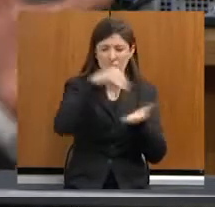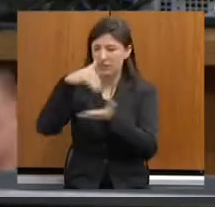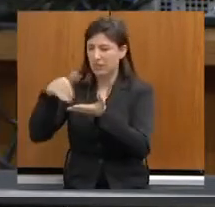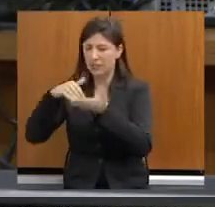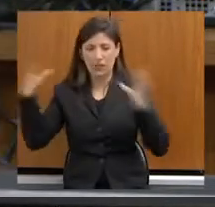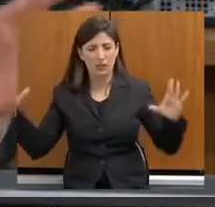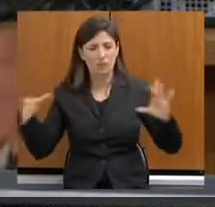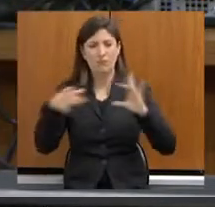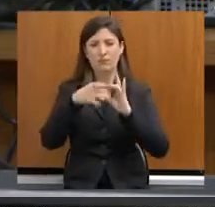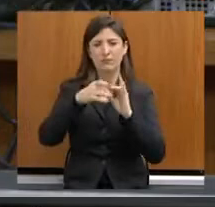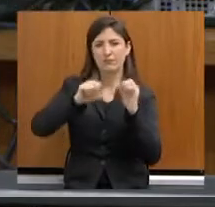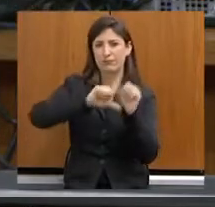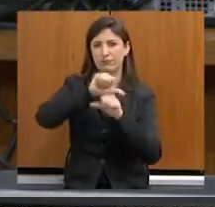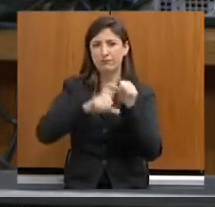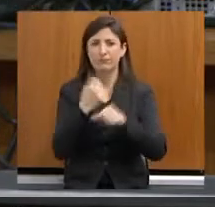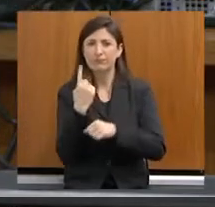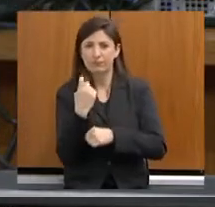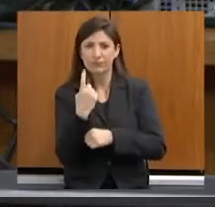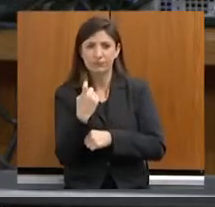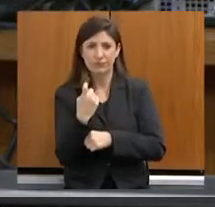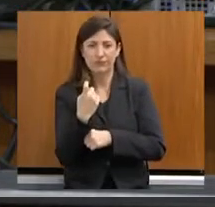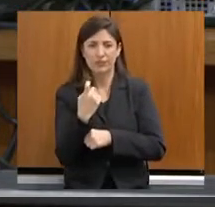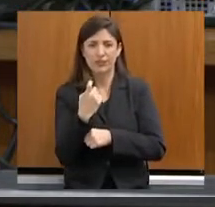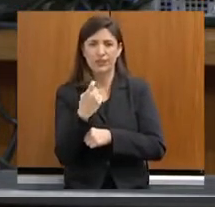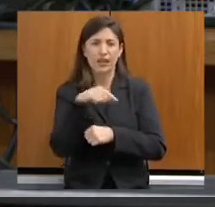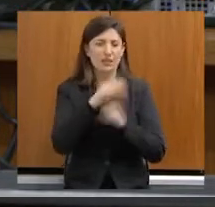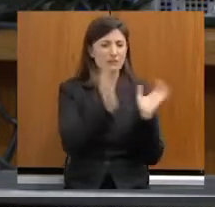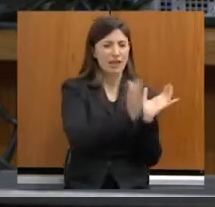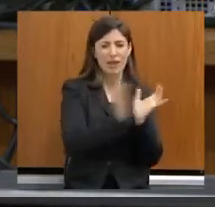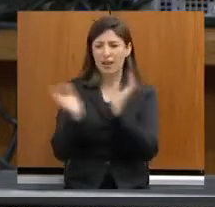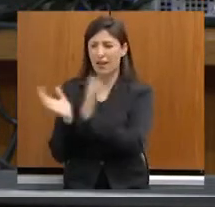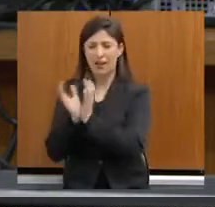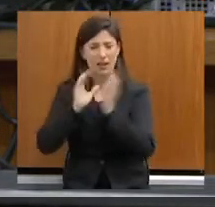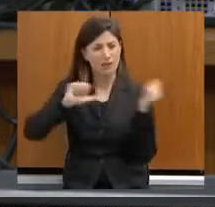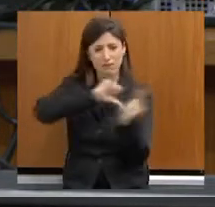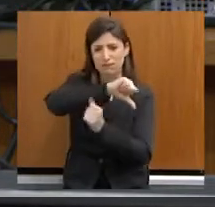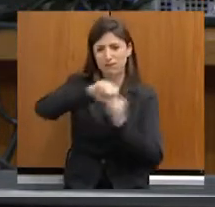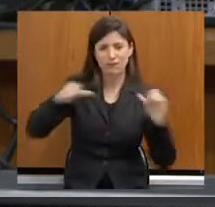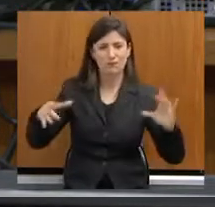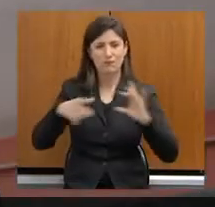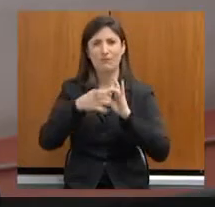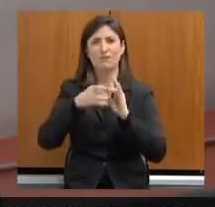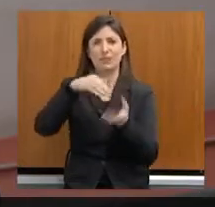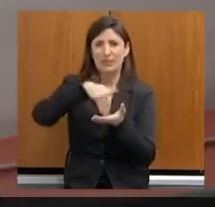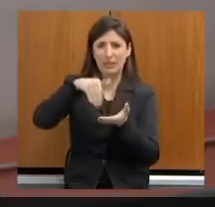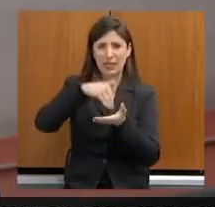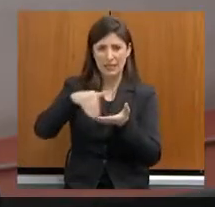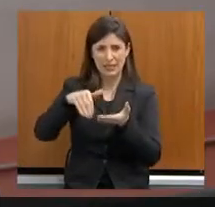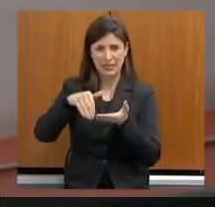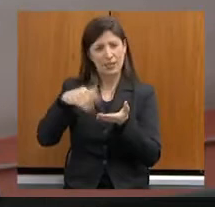dessas duas subsidiárias da secretaria é o nosso pergunta secretário